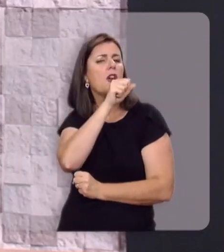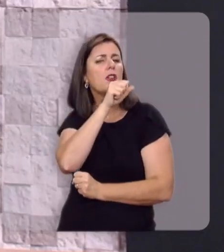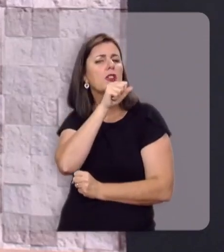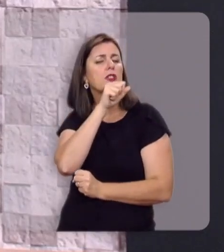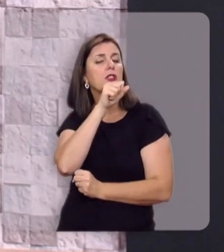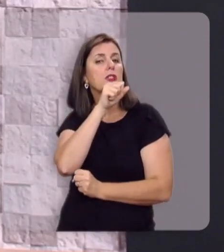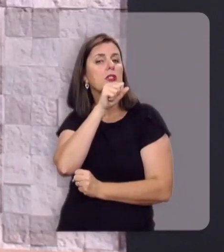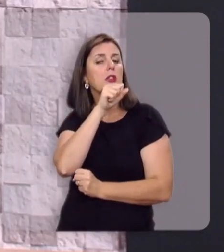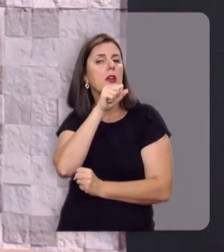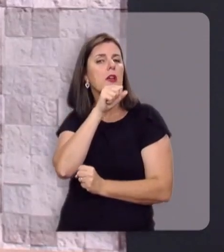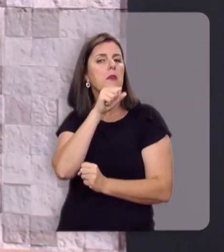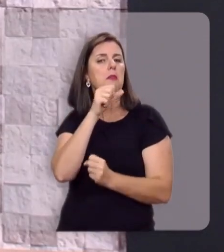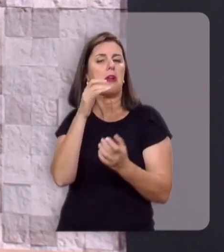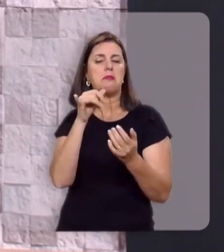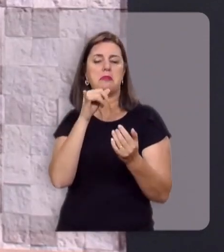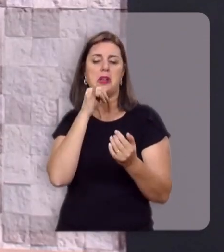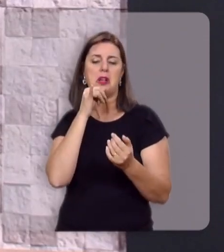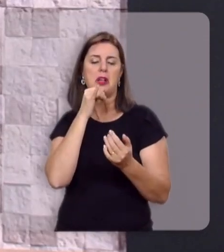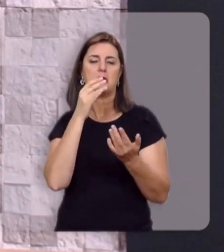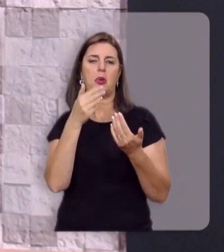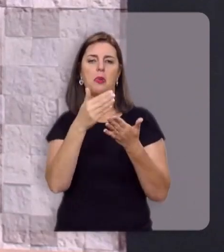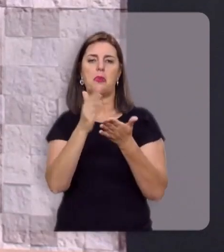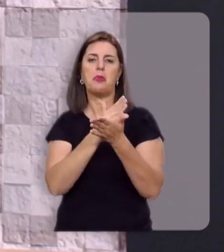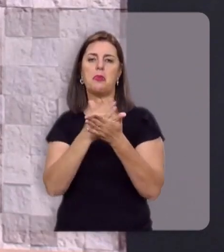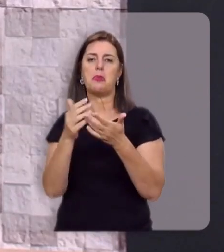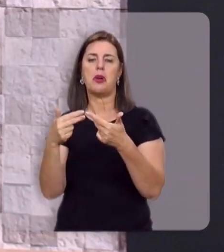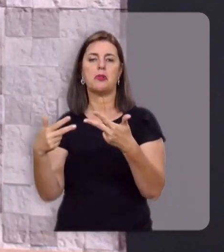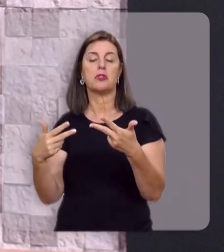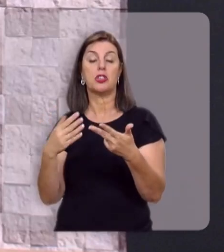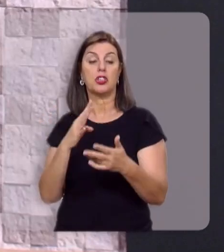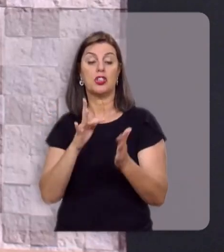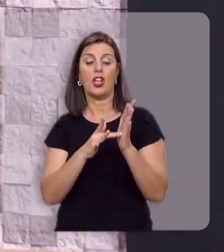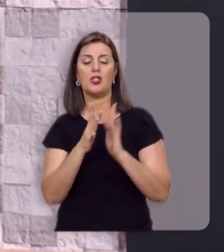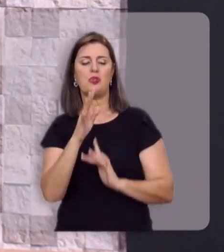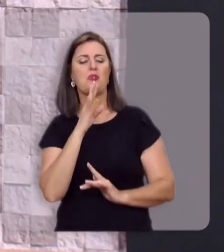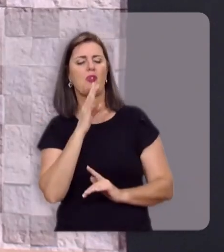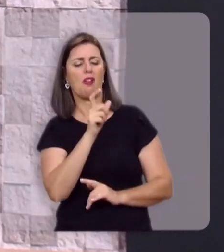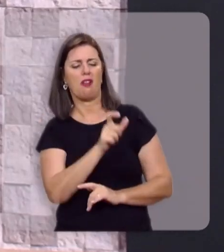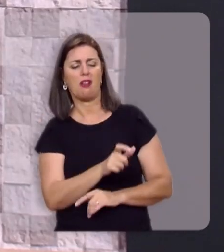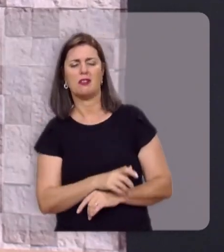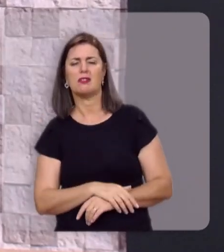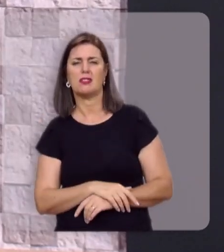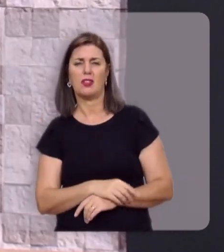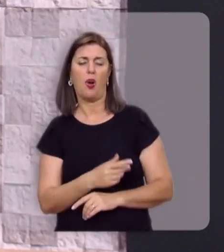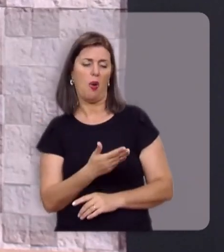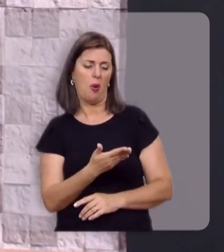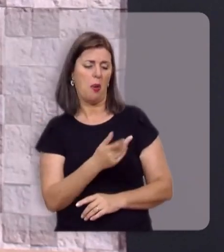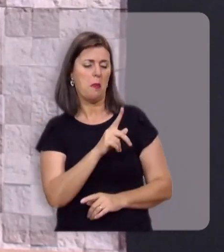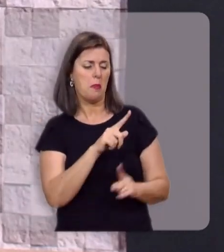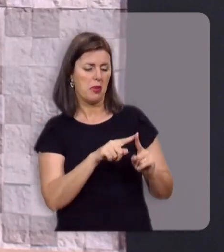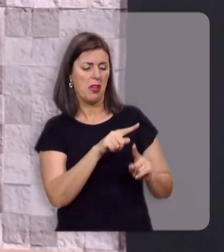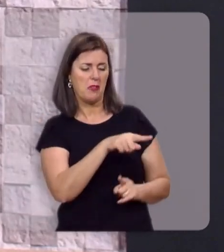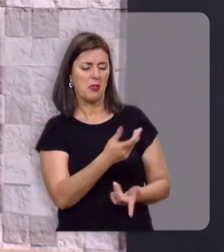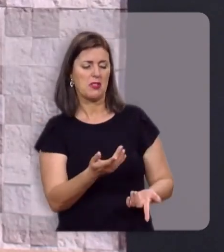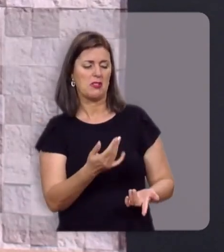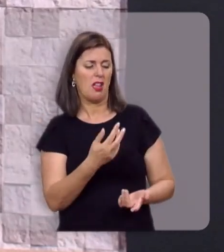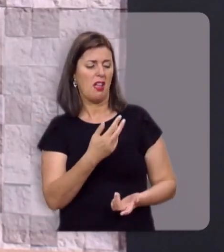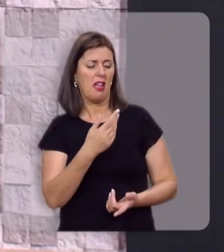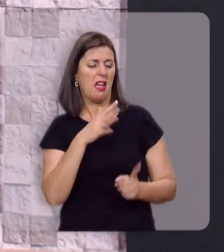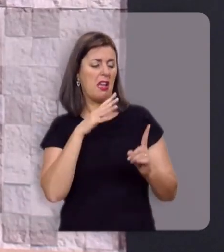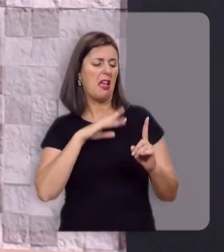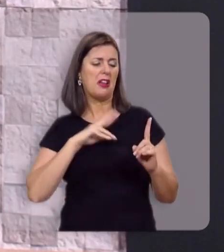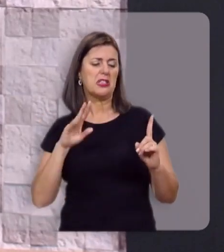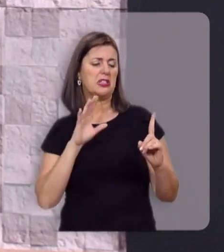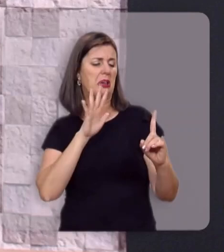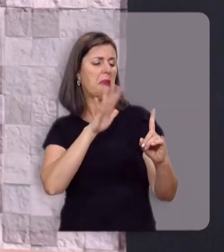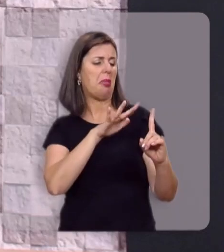imensa, mas tudo isso ser mecânico. E Jesus conhece, está dizendo o seguinte: olha, porque és morno, nem és